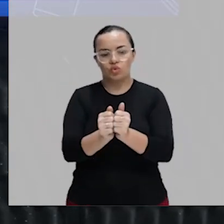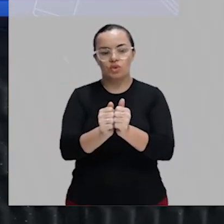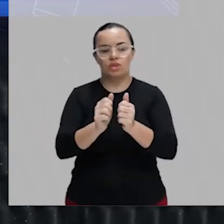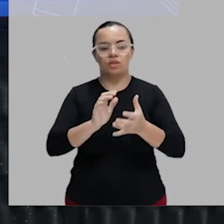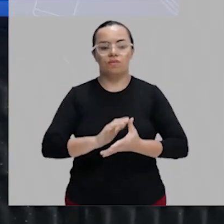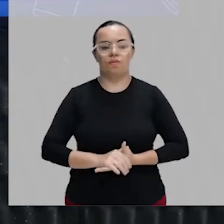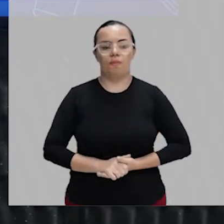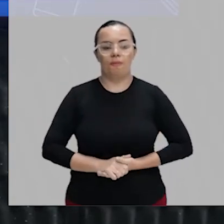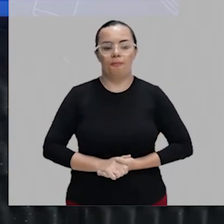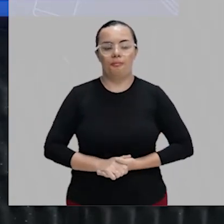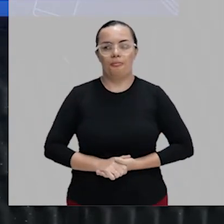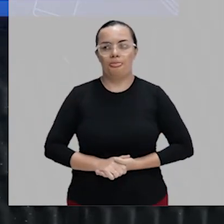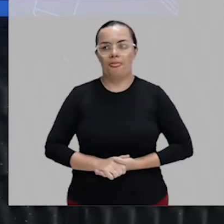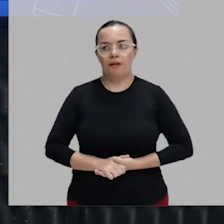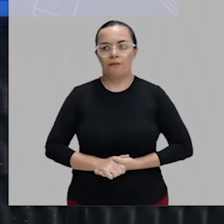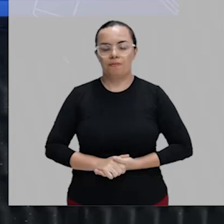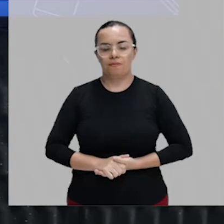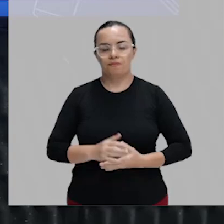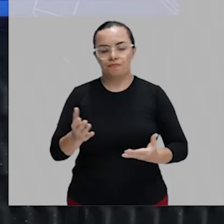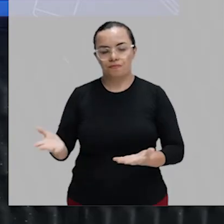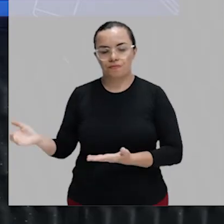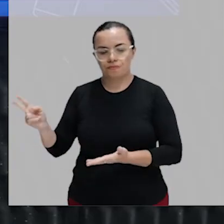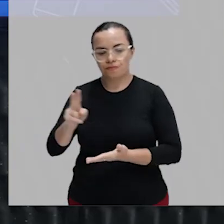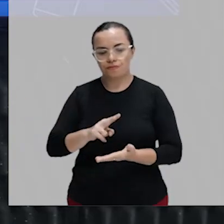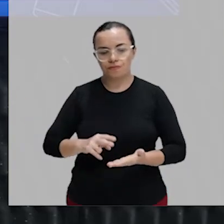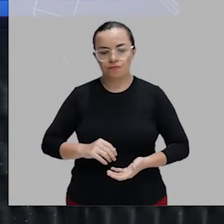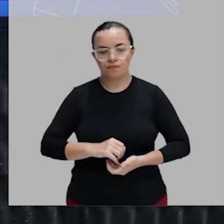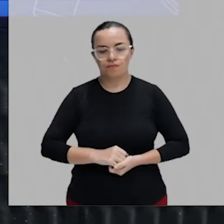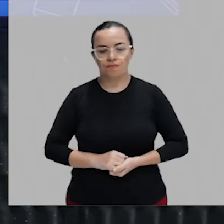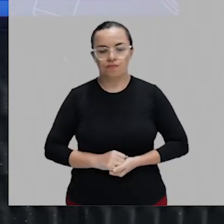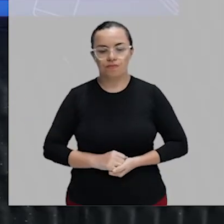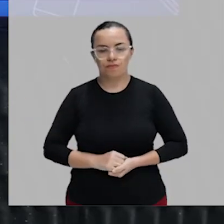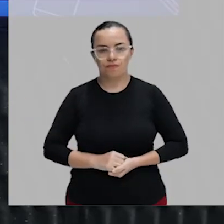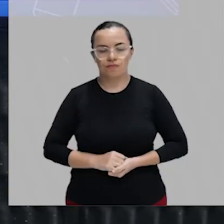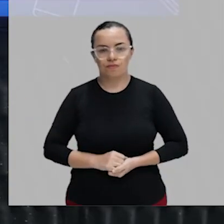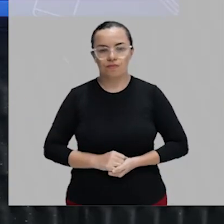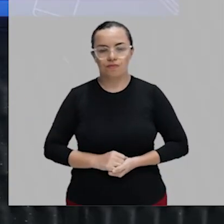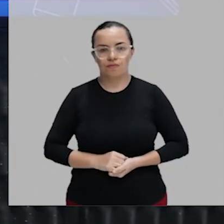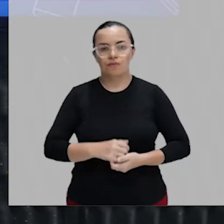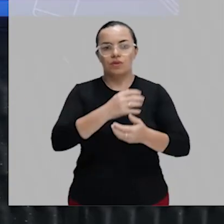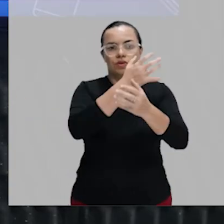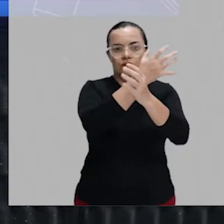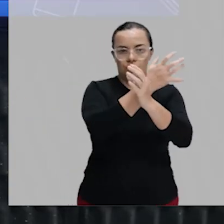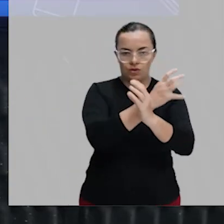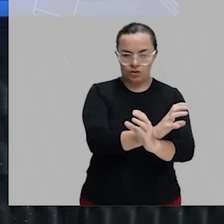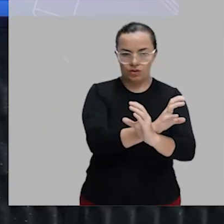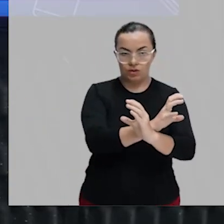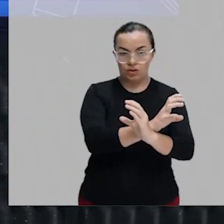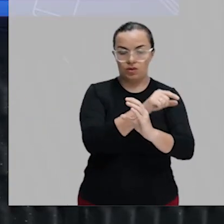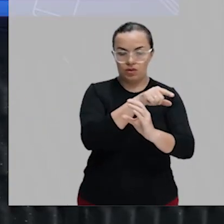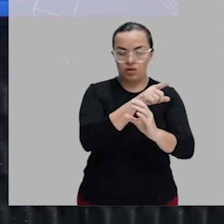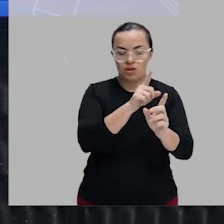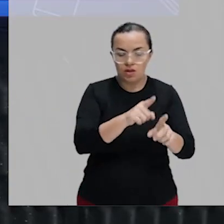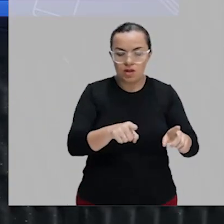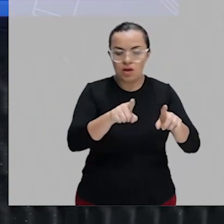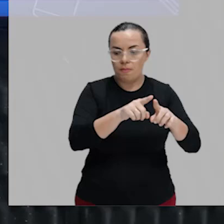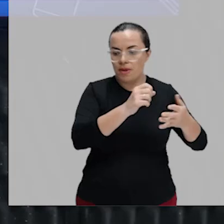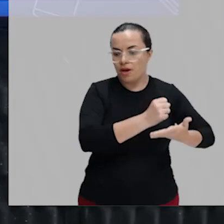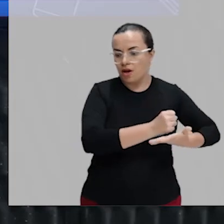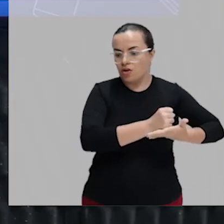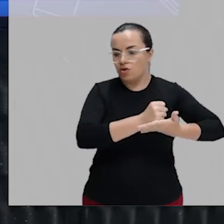tá? O citoesqueleto também vai ajudar no deslocamento de materiais no interior da